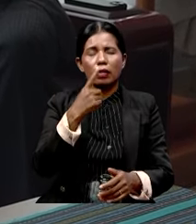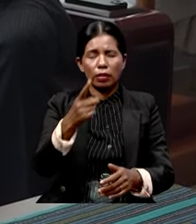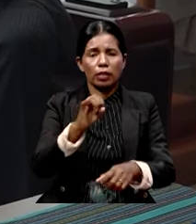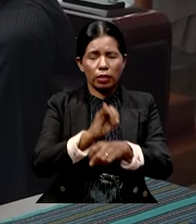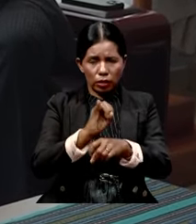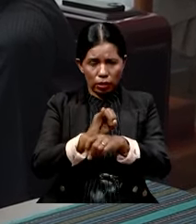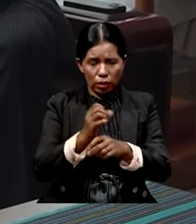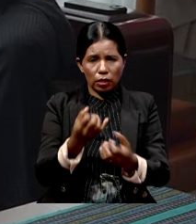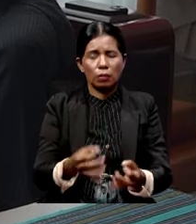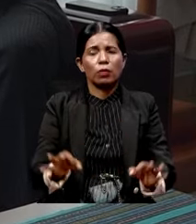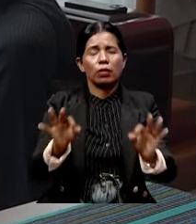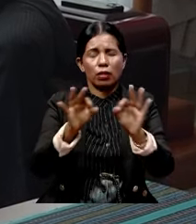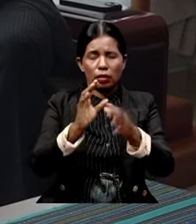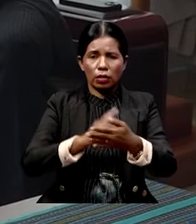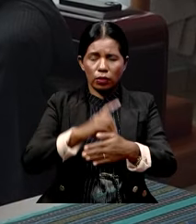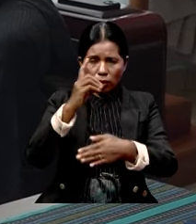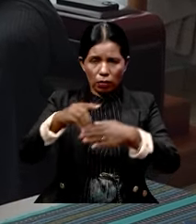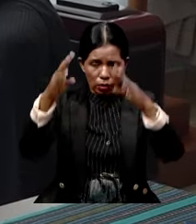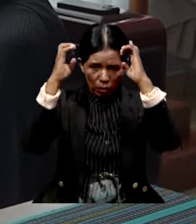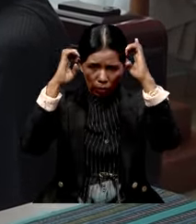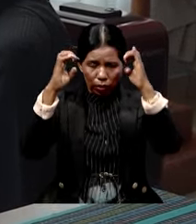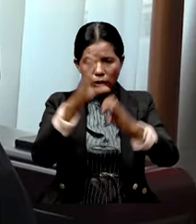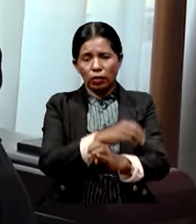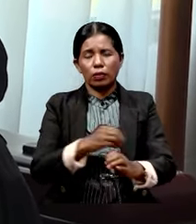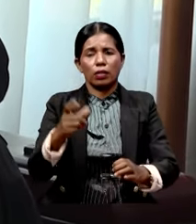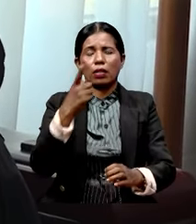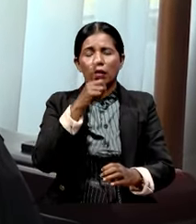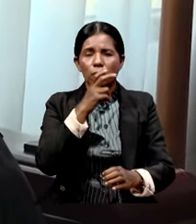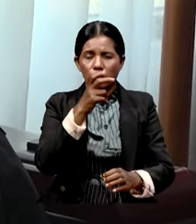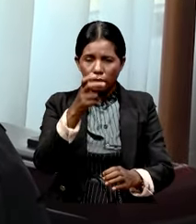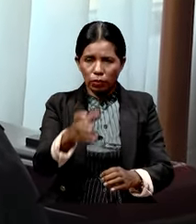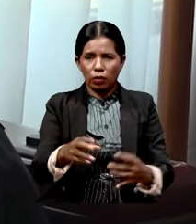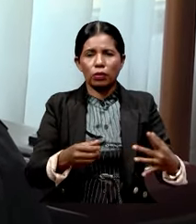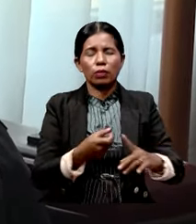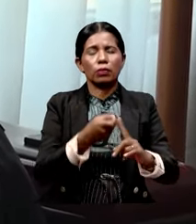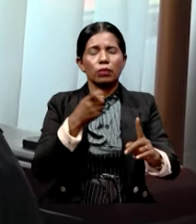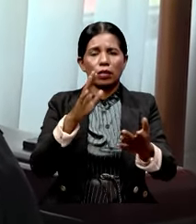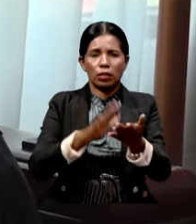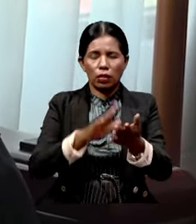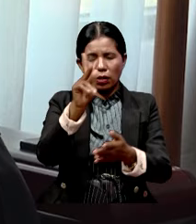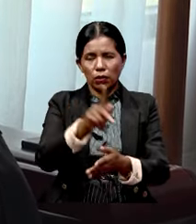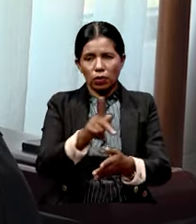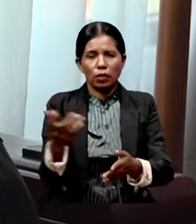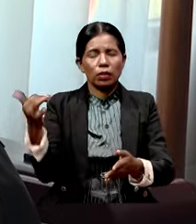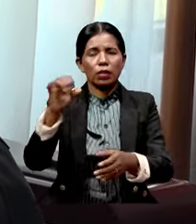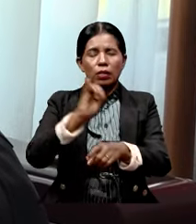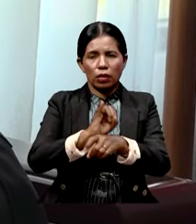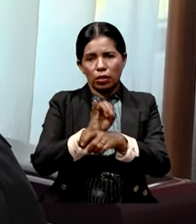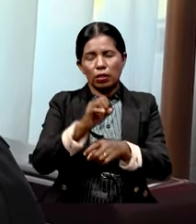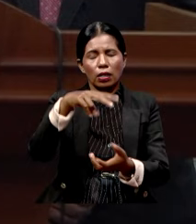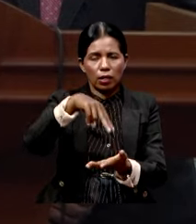papel importante a tu desenvolve a área de educação no língua portuguesa, li Rússia Escola Católica Sira na Igreja